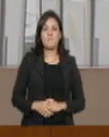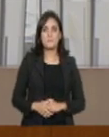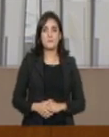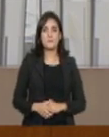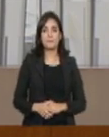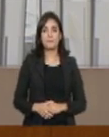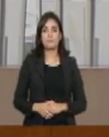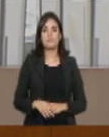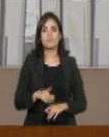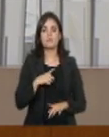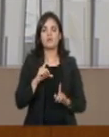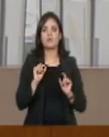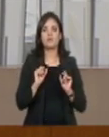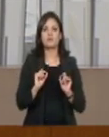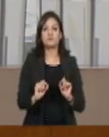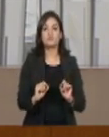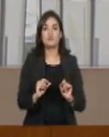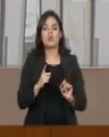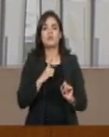de provimento de